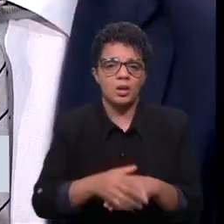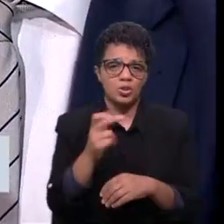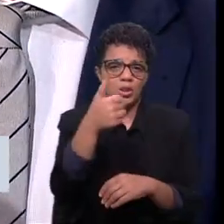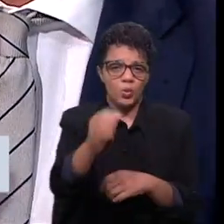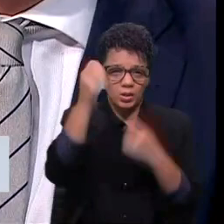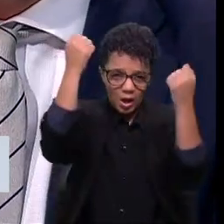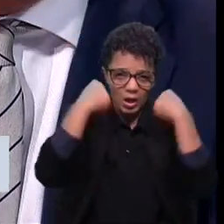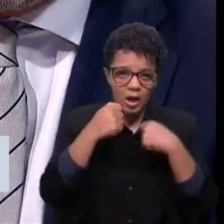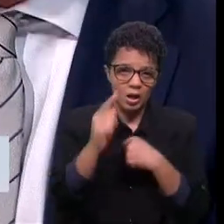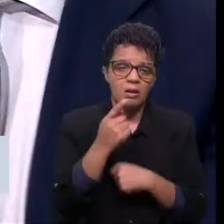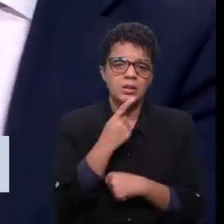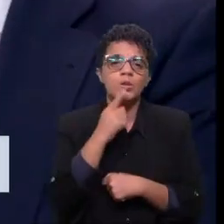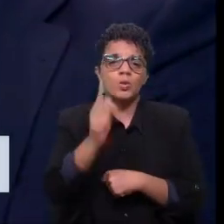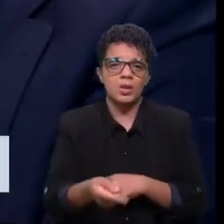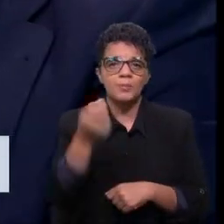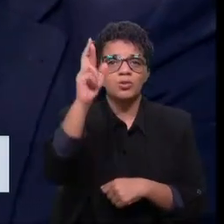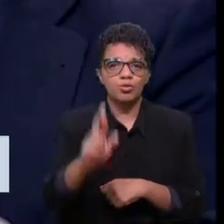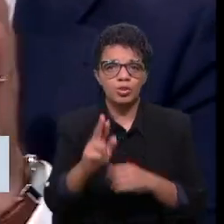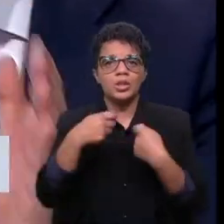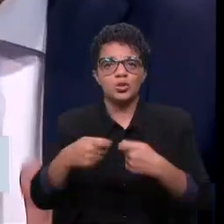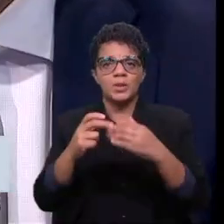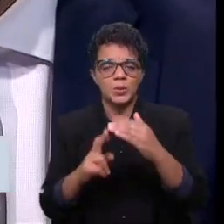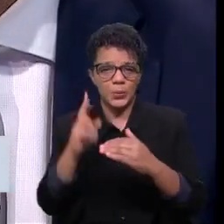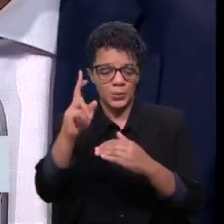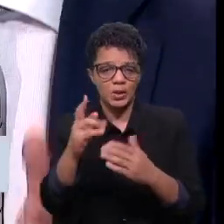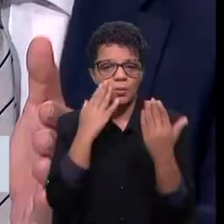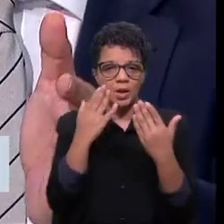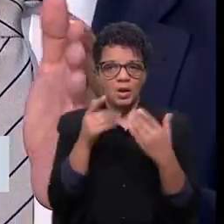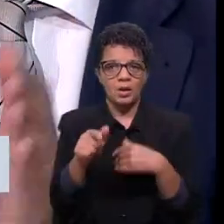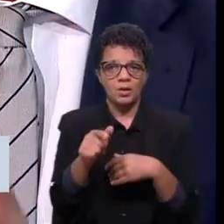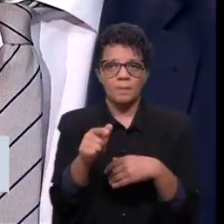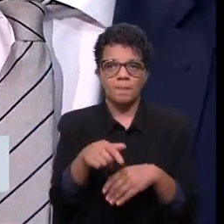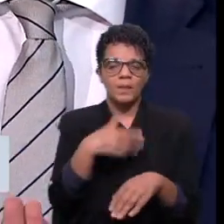anos significa um aumento de despesa faç